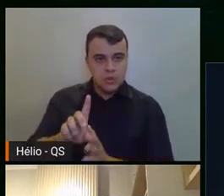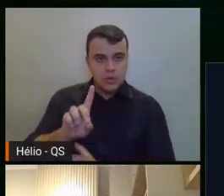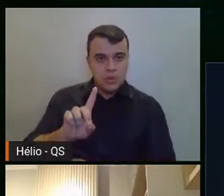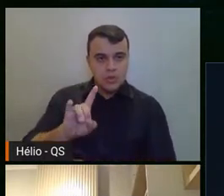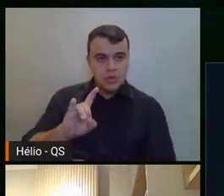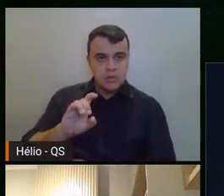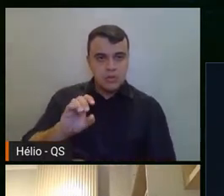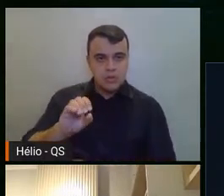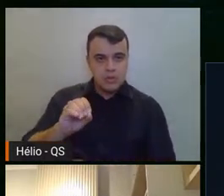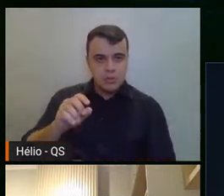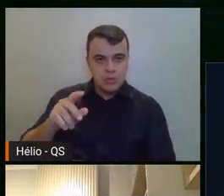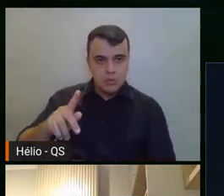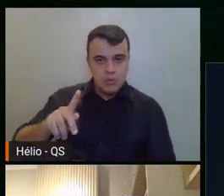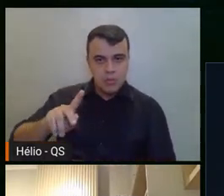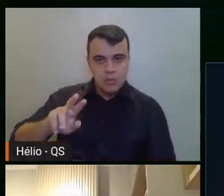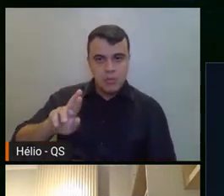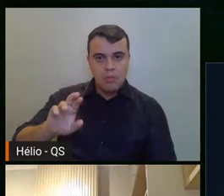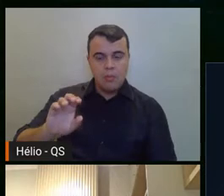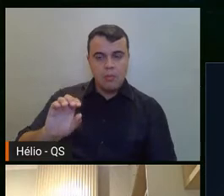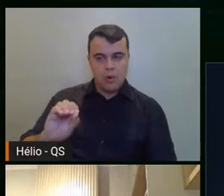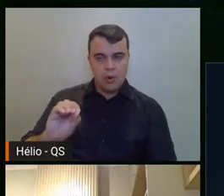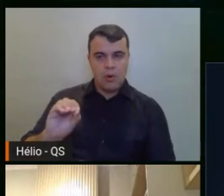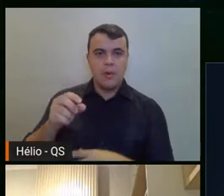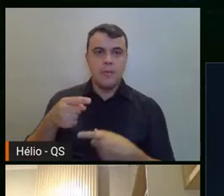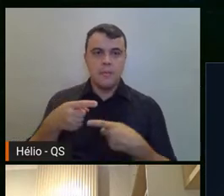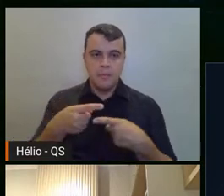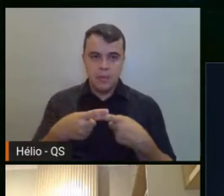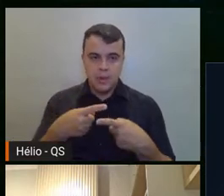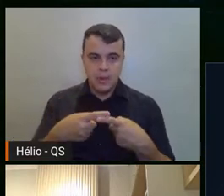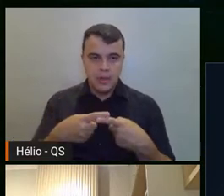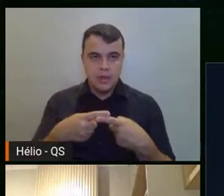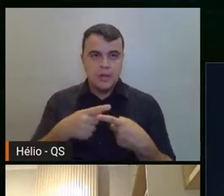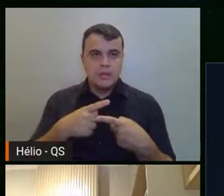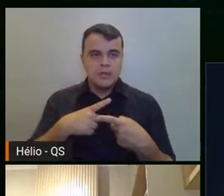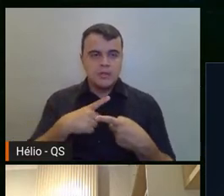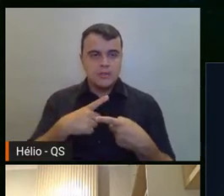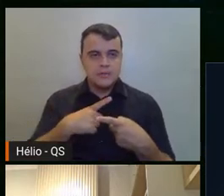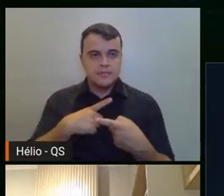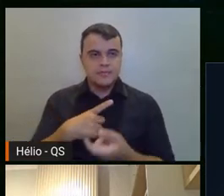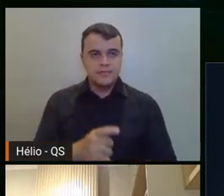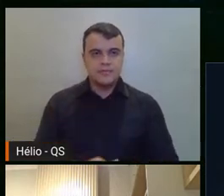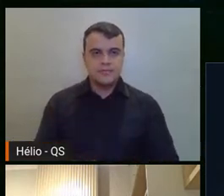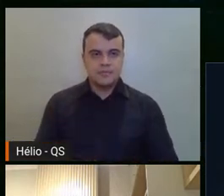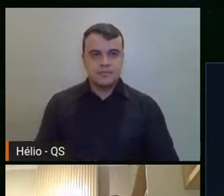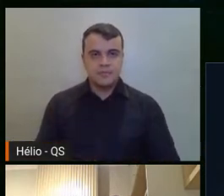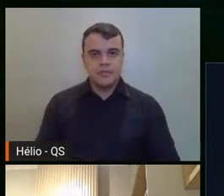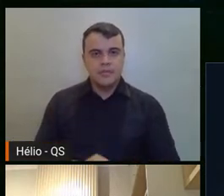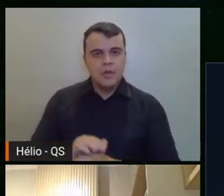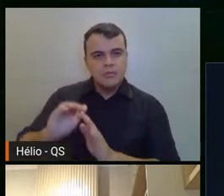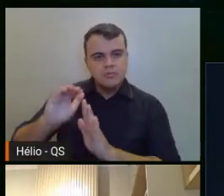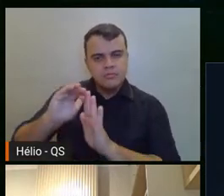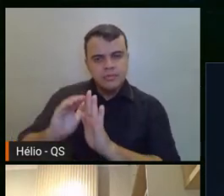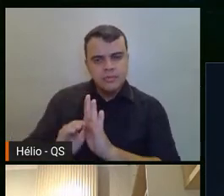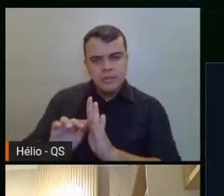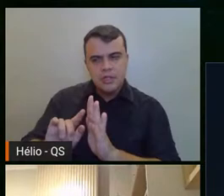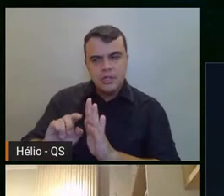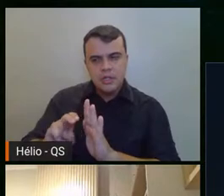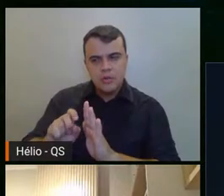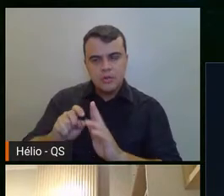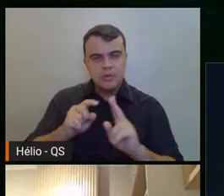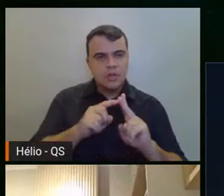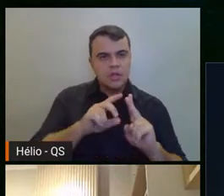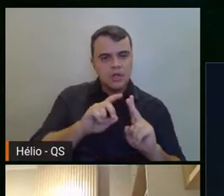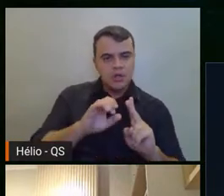é no pro porque porque nós temos ali uma formação de Linux uma formação de